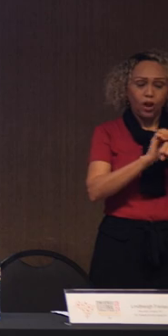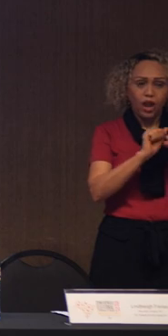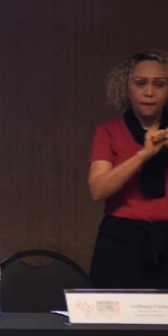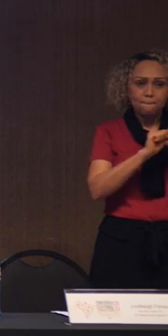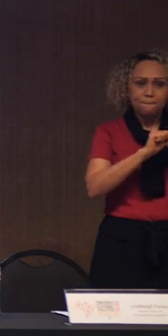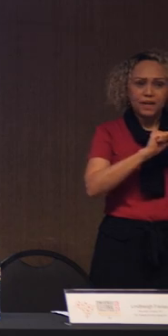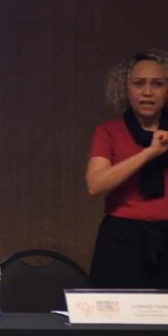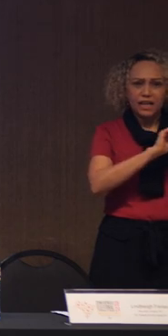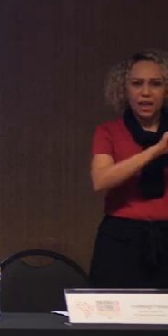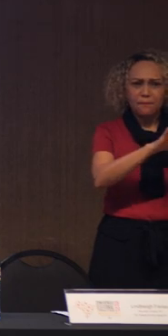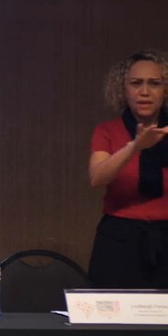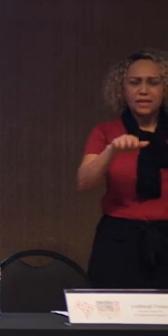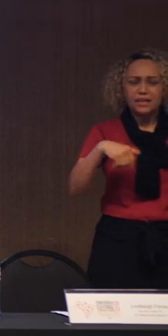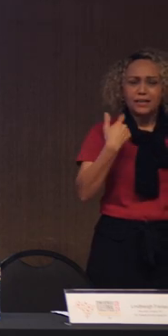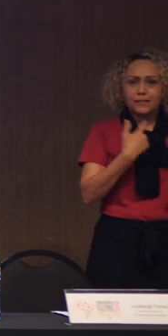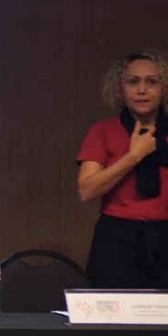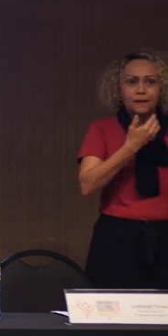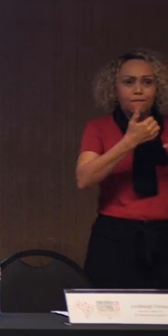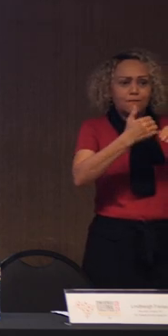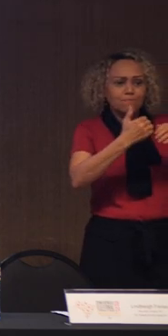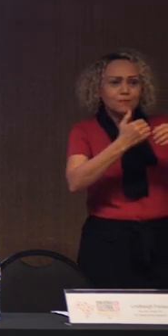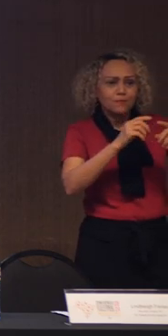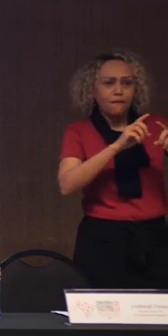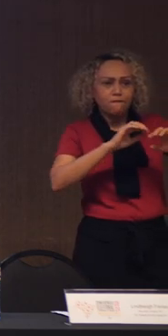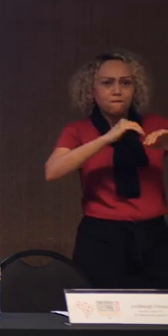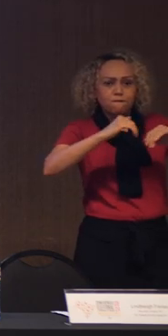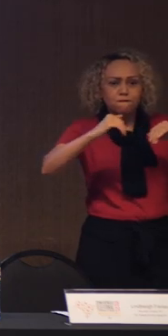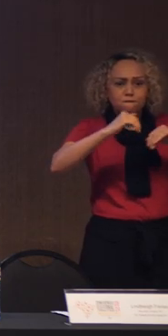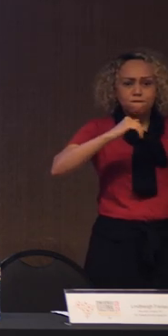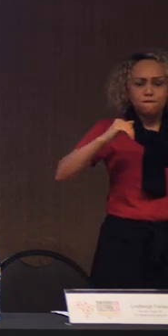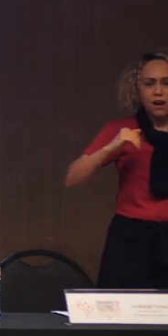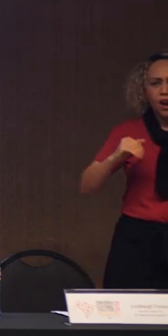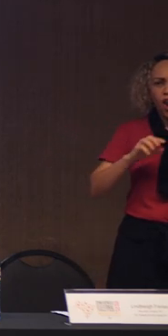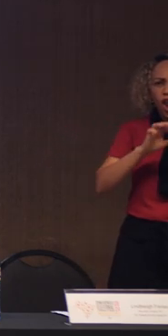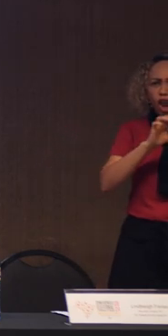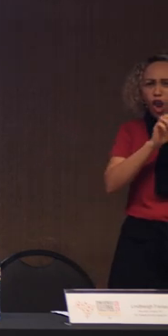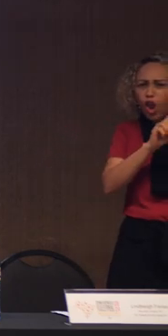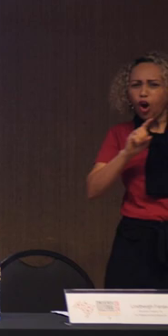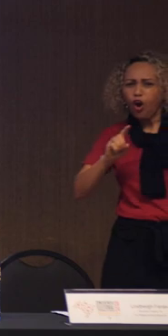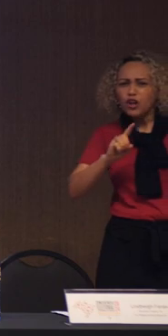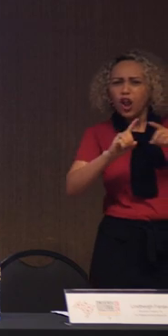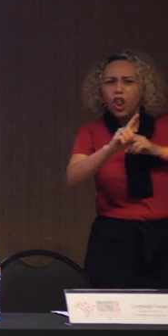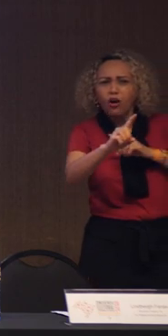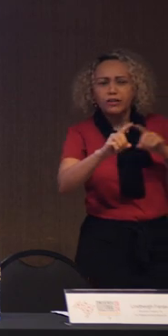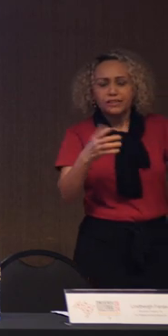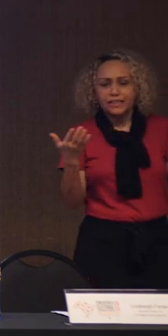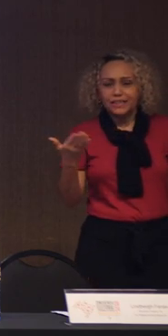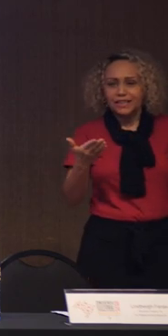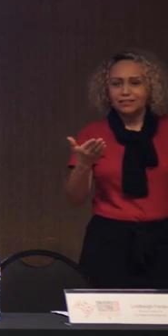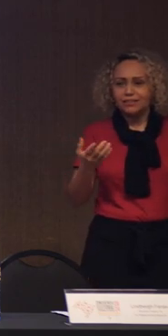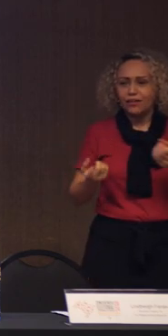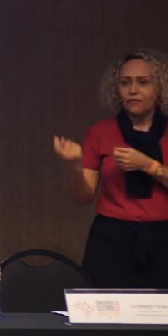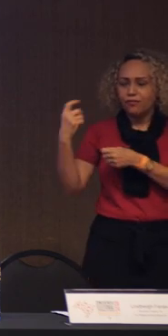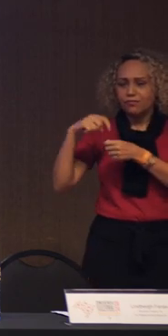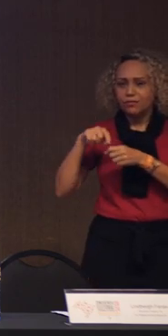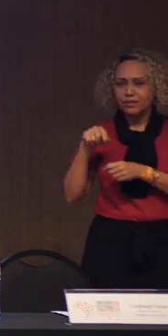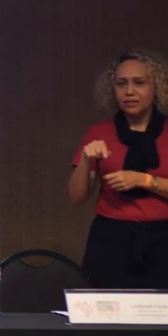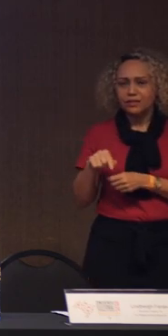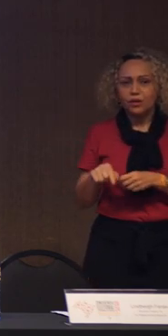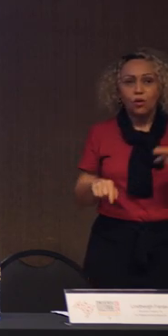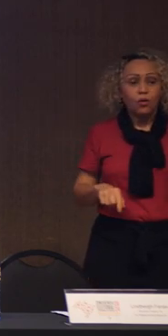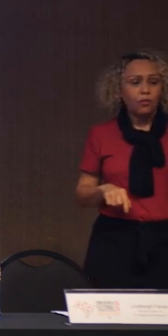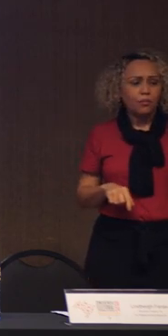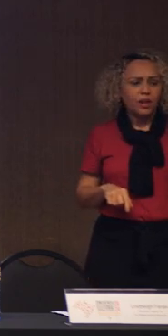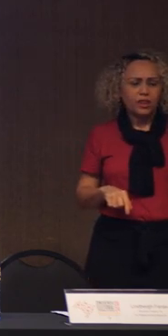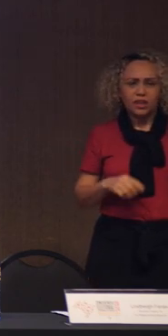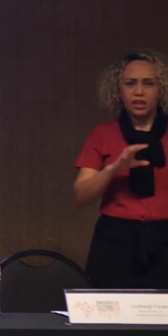Eu acho que nós temos que criar mais momentos como esse, porque o PT é muito grande e nós temos que instrumentalizar, mais uma